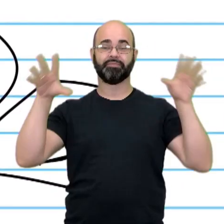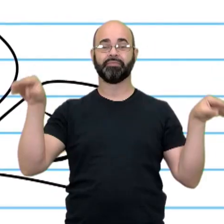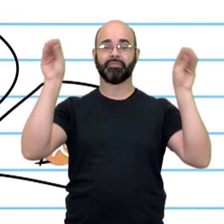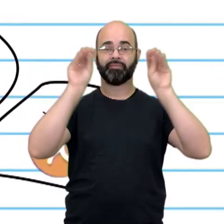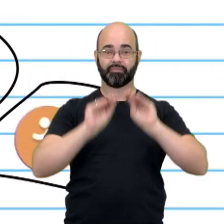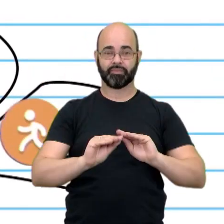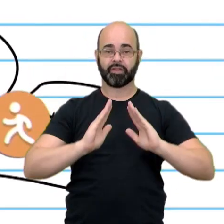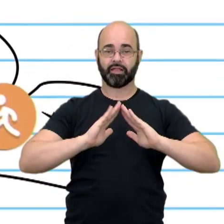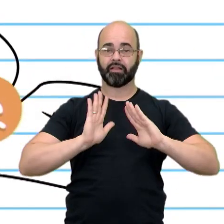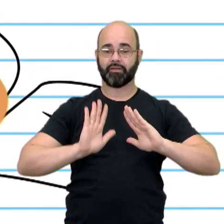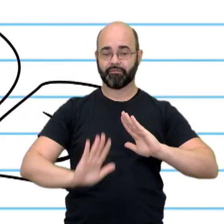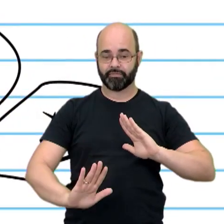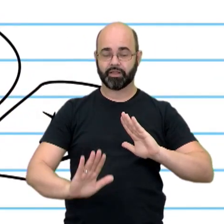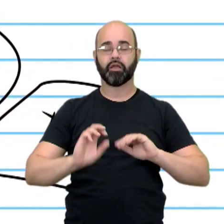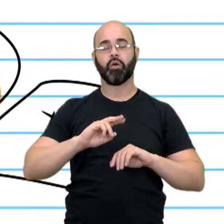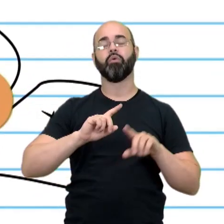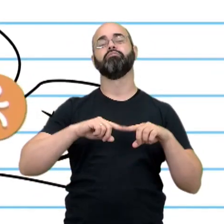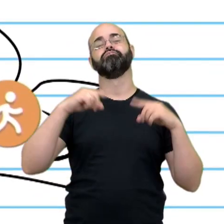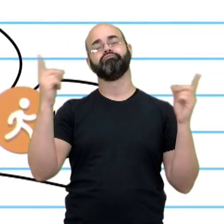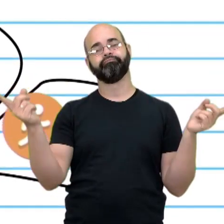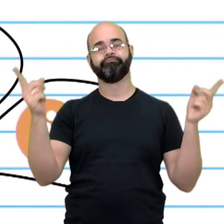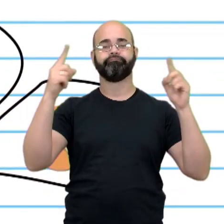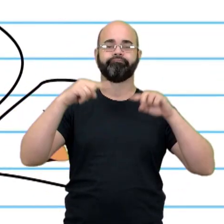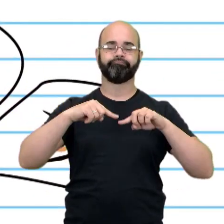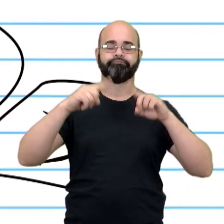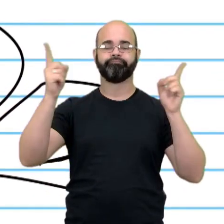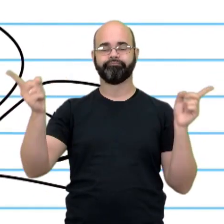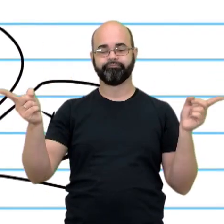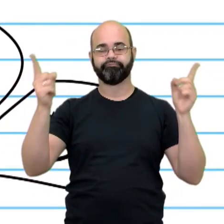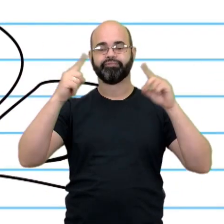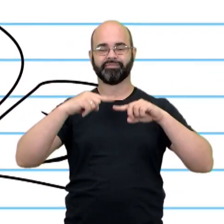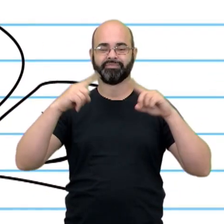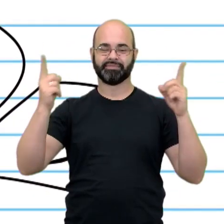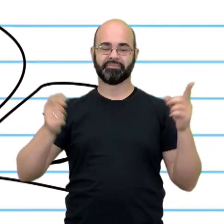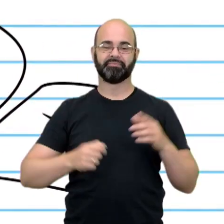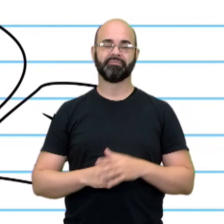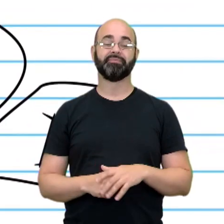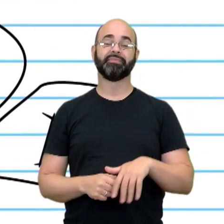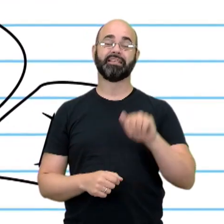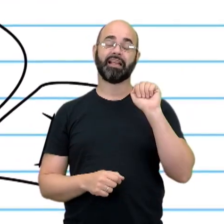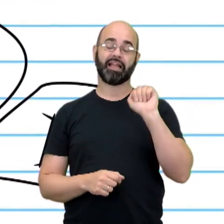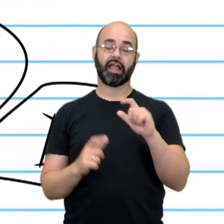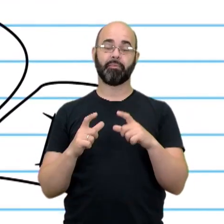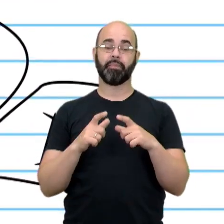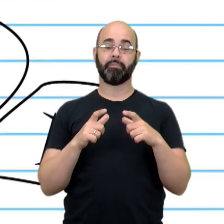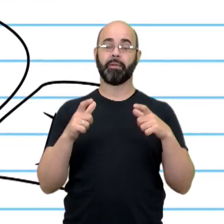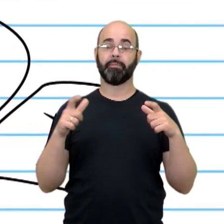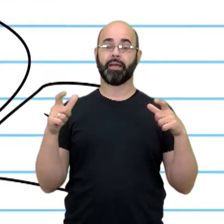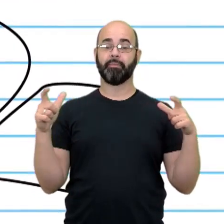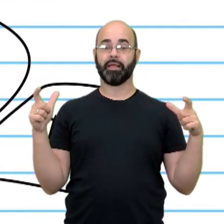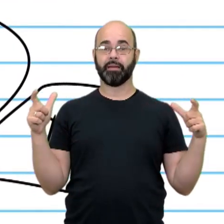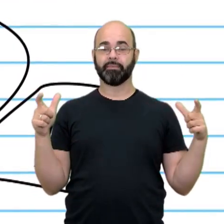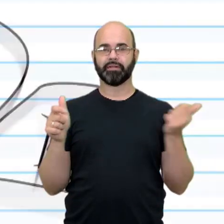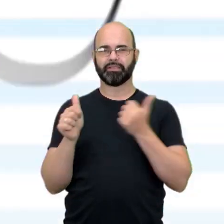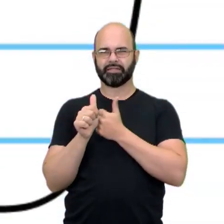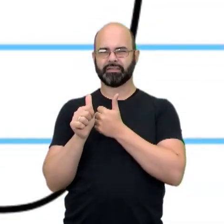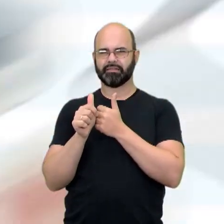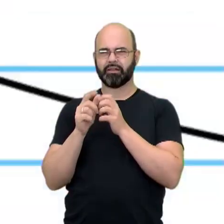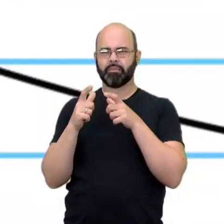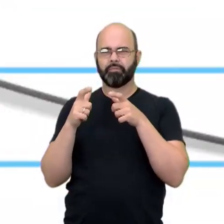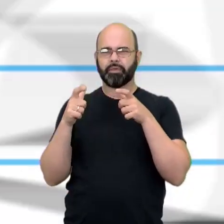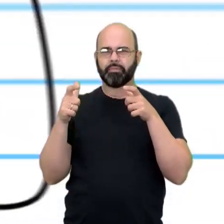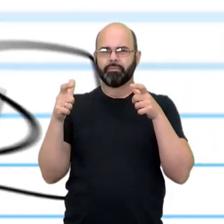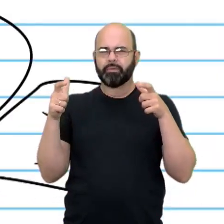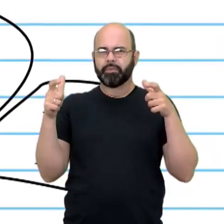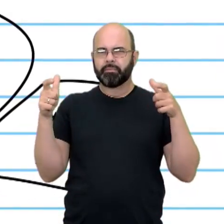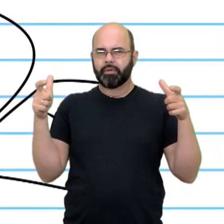tais movimentos pendulares de que falamos anteriormente. A cidade A cresce tanto que suas bordas se encontram com as bordas de B,